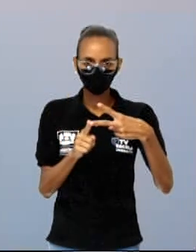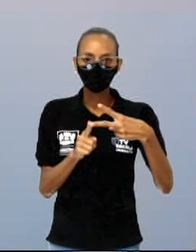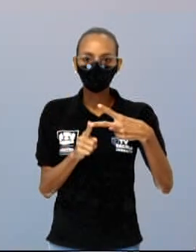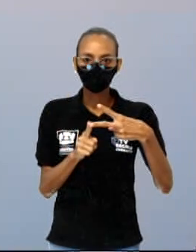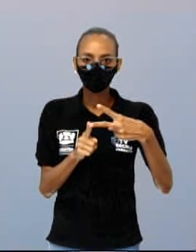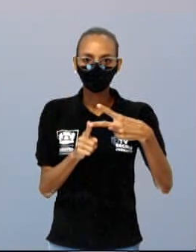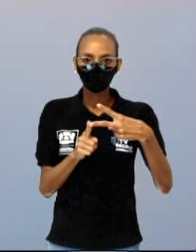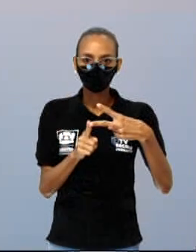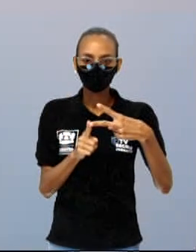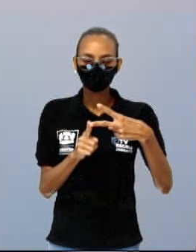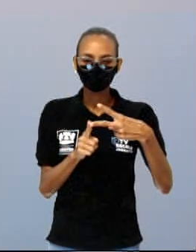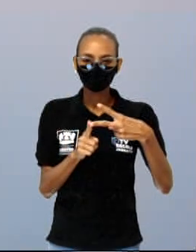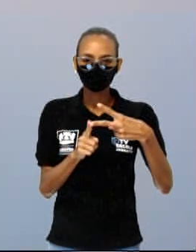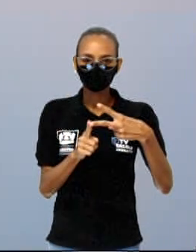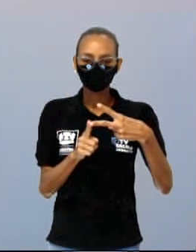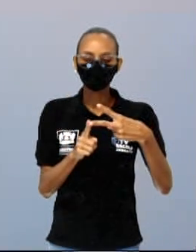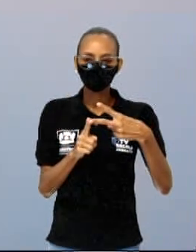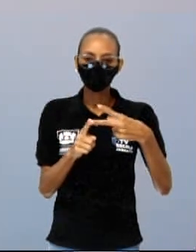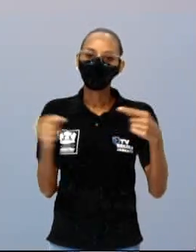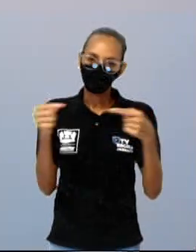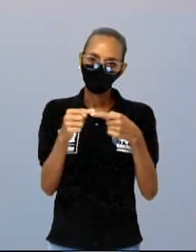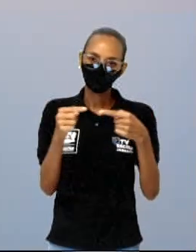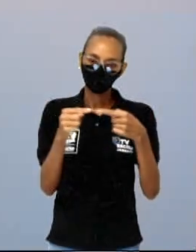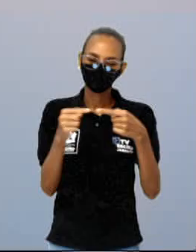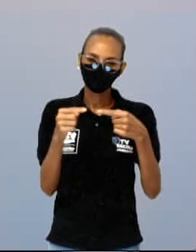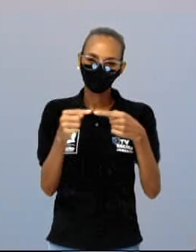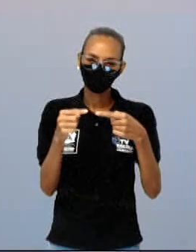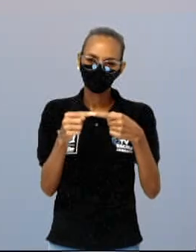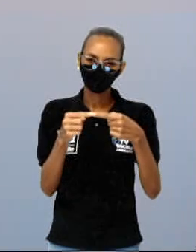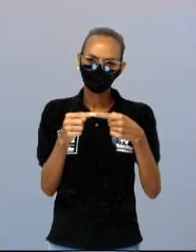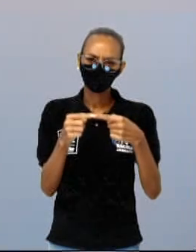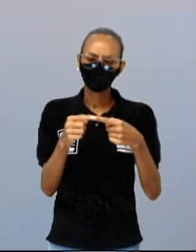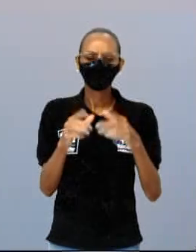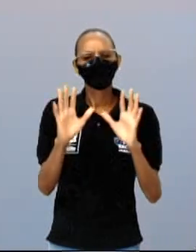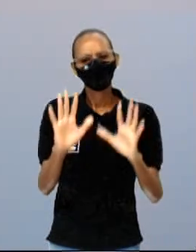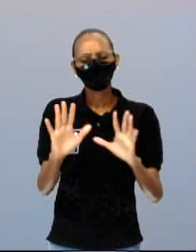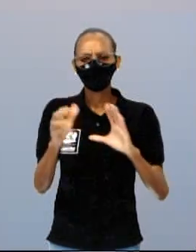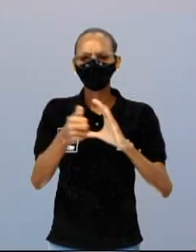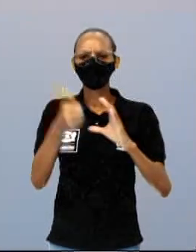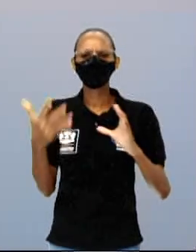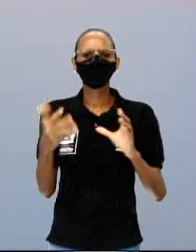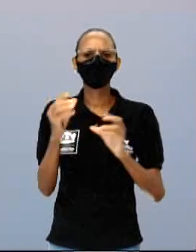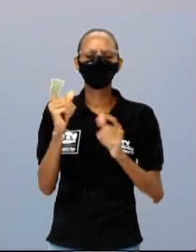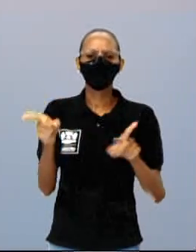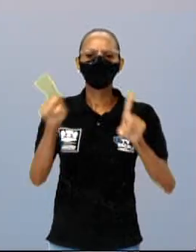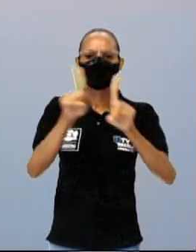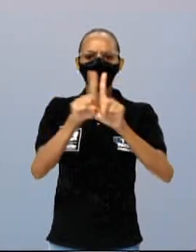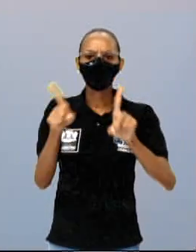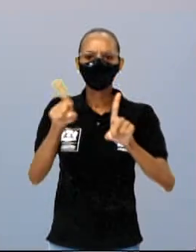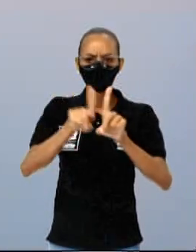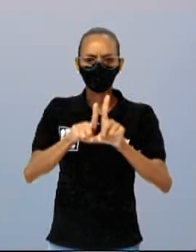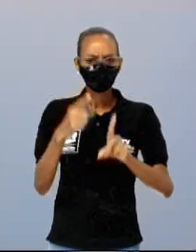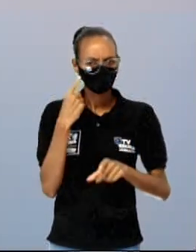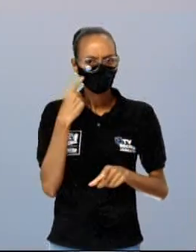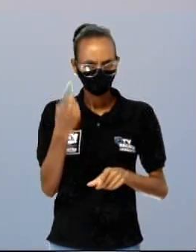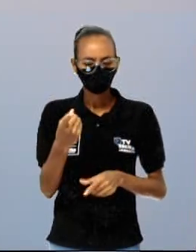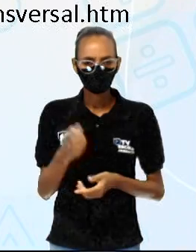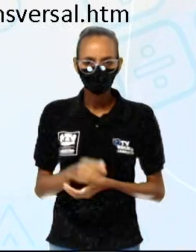são congruentes. Será que nós podemos classificar mais pares de ângulos? Vamos ver